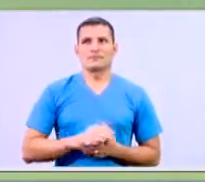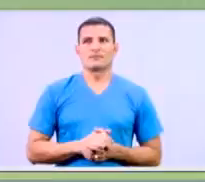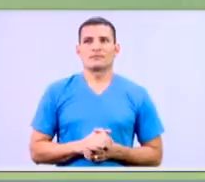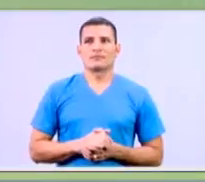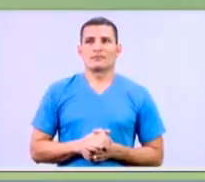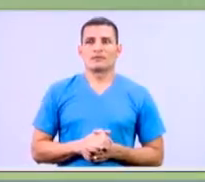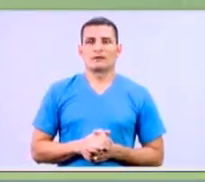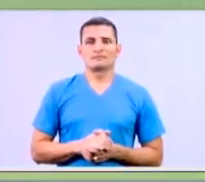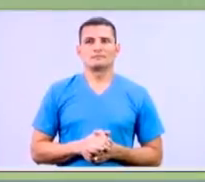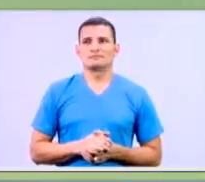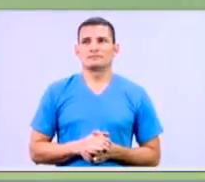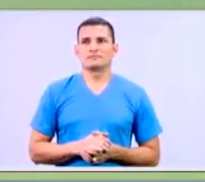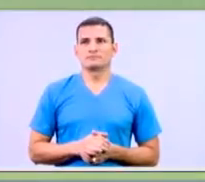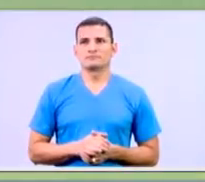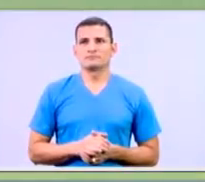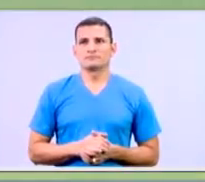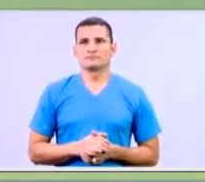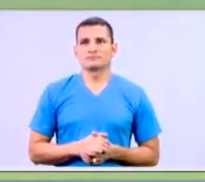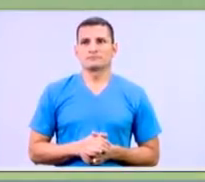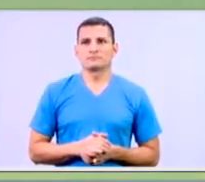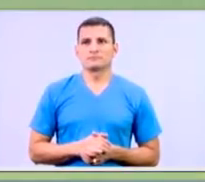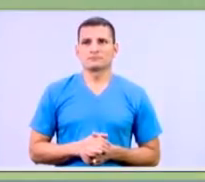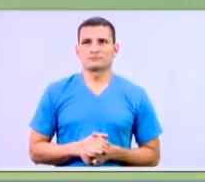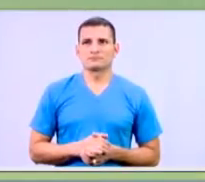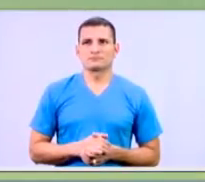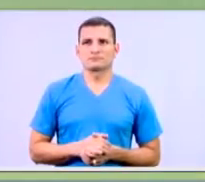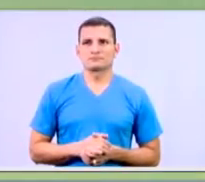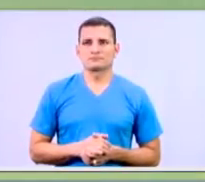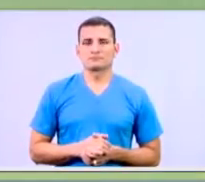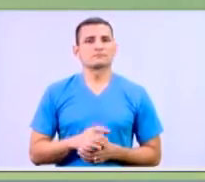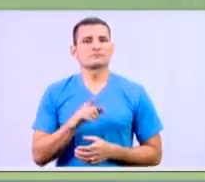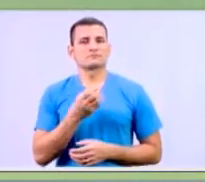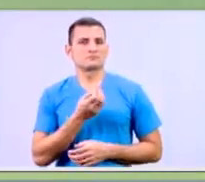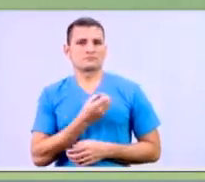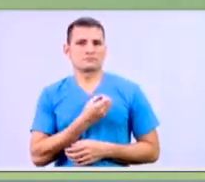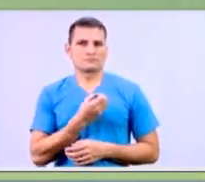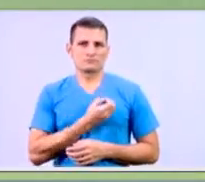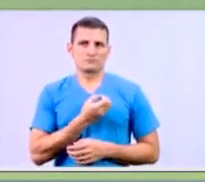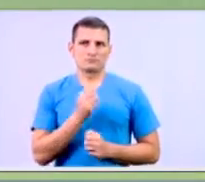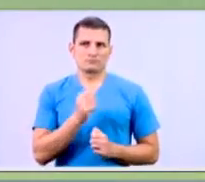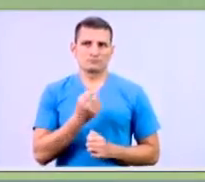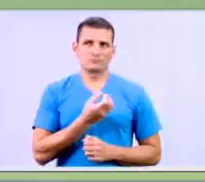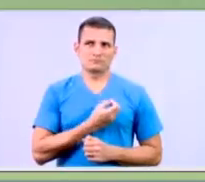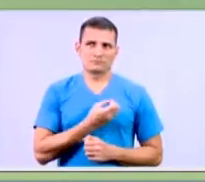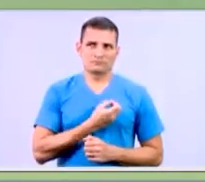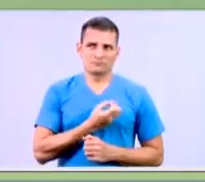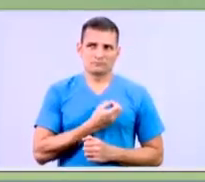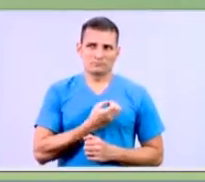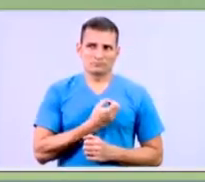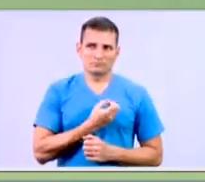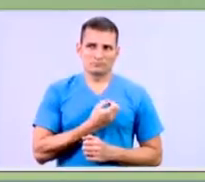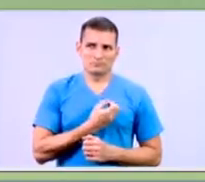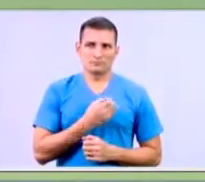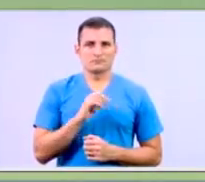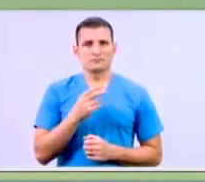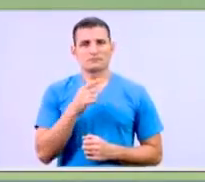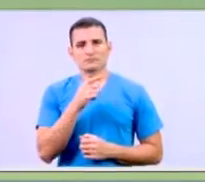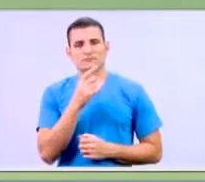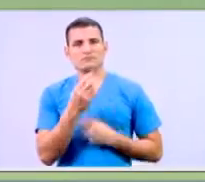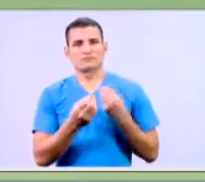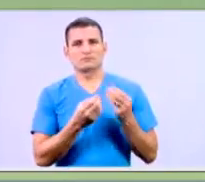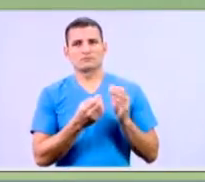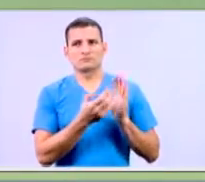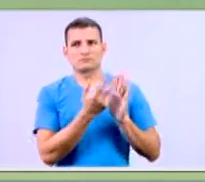ela pode acontecer por meio do número do padrão, ou então como essa representação que vocês estão vendo